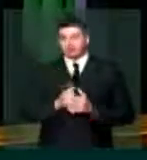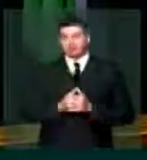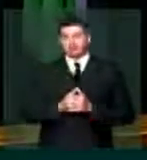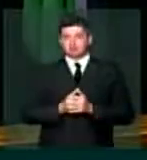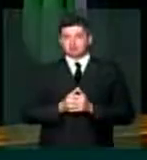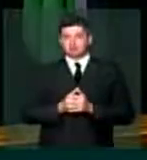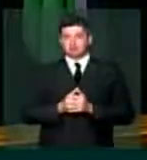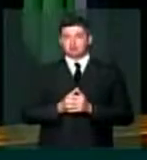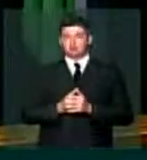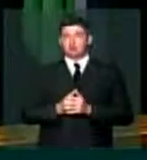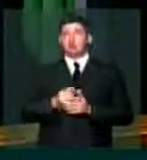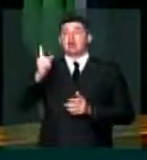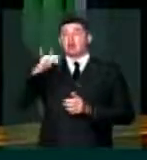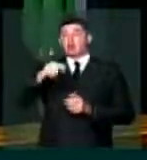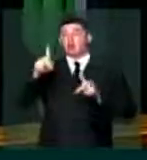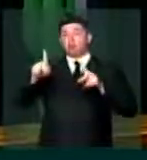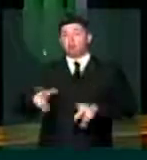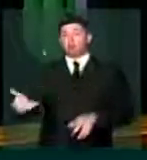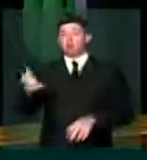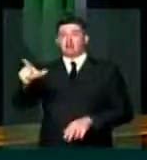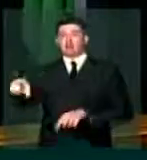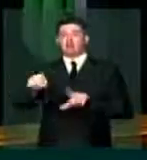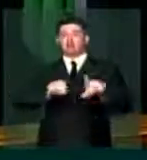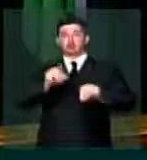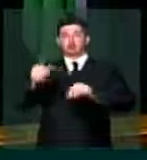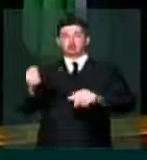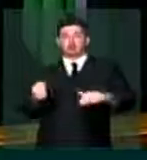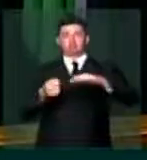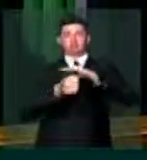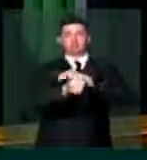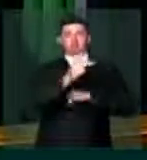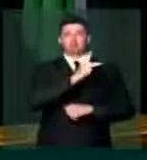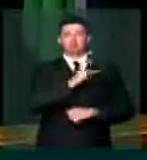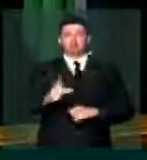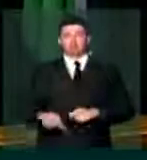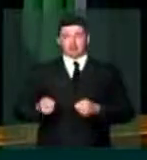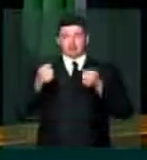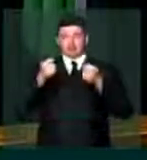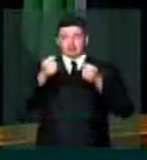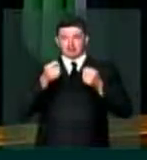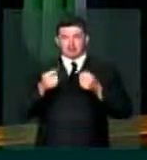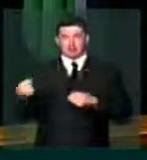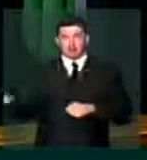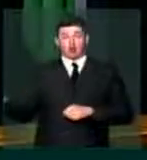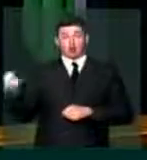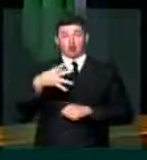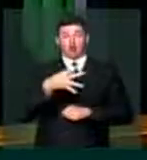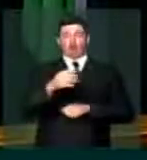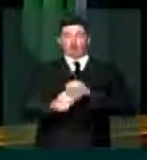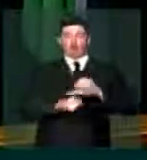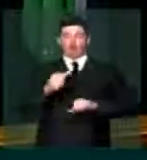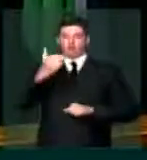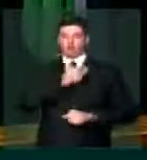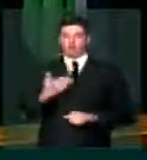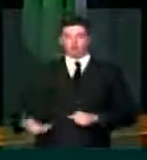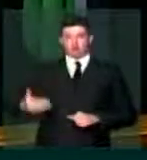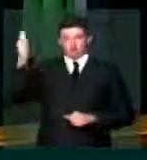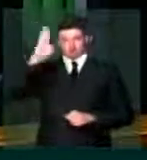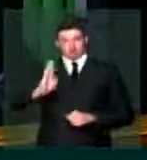alternativa encontrada pela sociedade brasileira para colocá-lo como candidato da alternativa de mudança do nosso